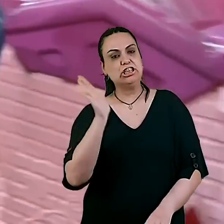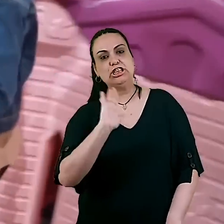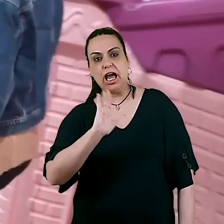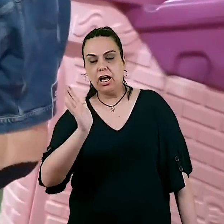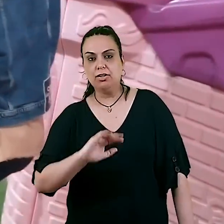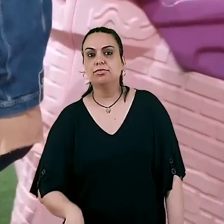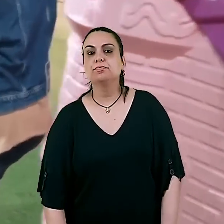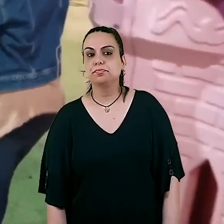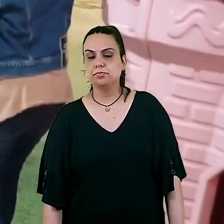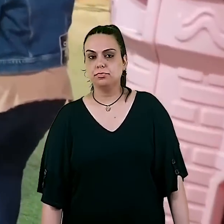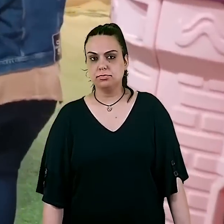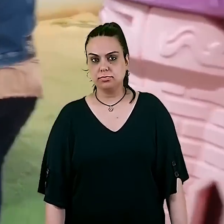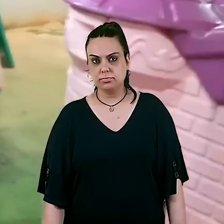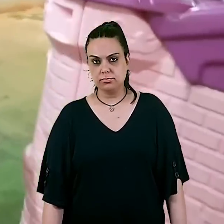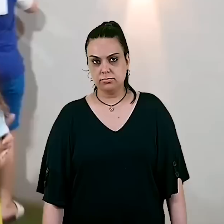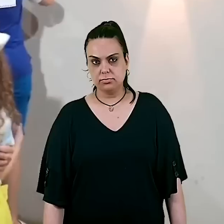Tchau.